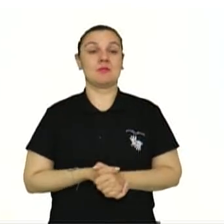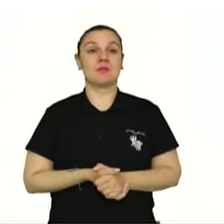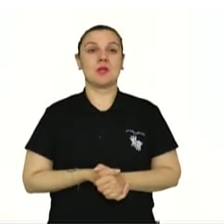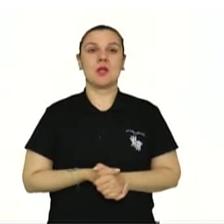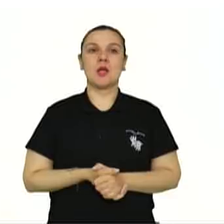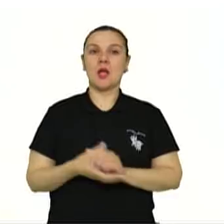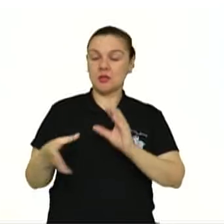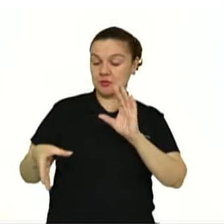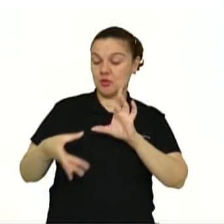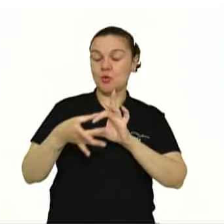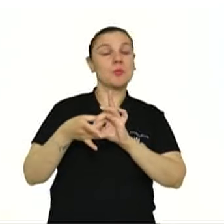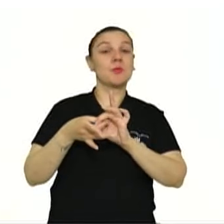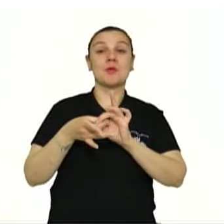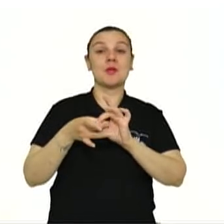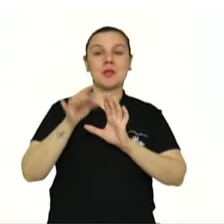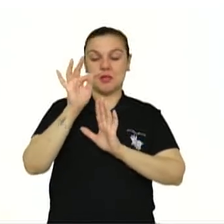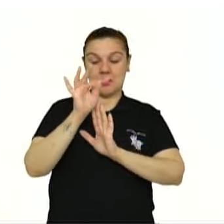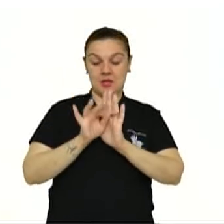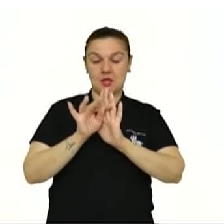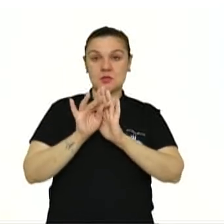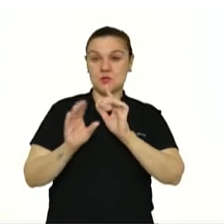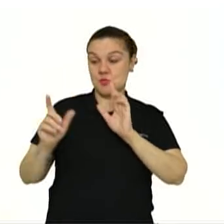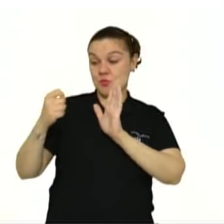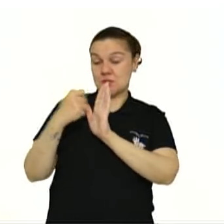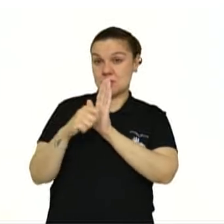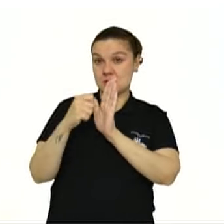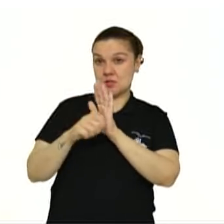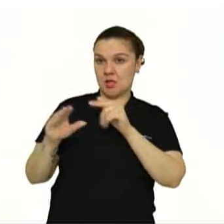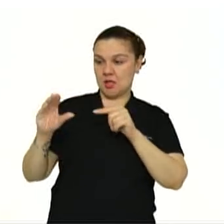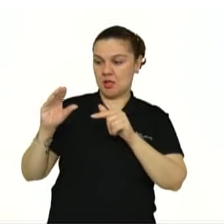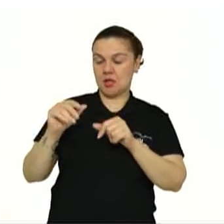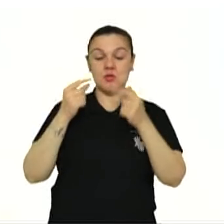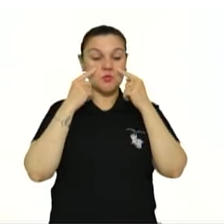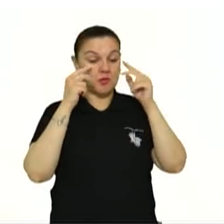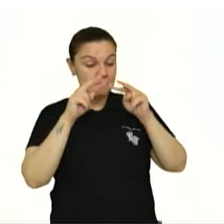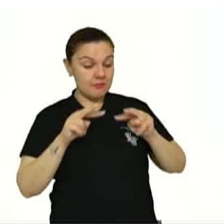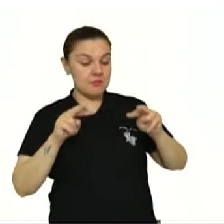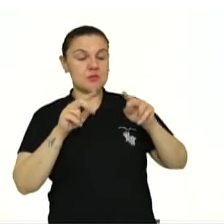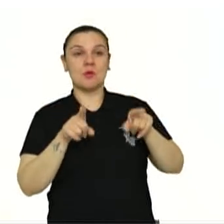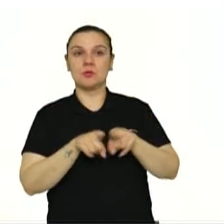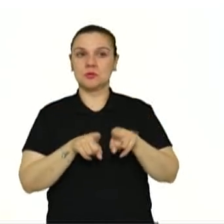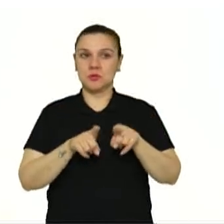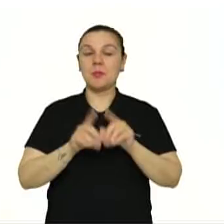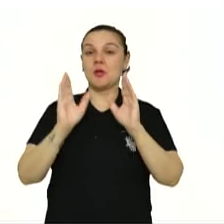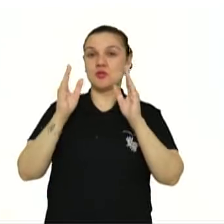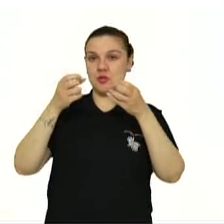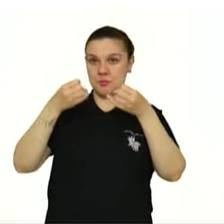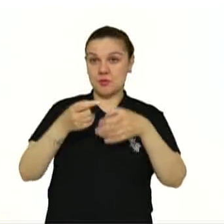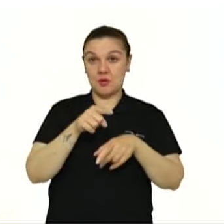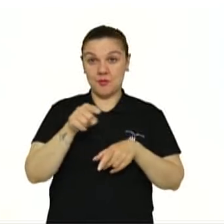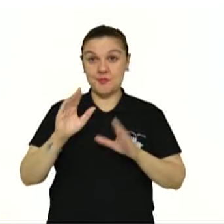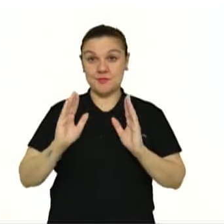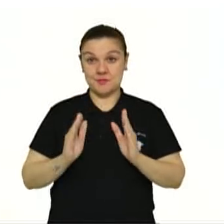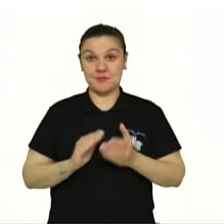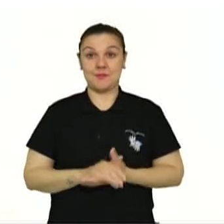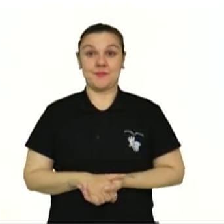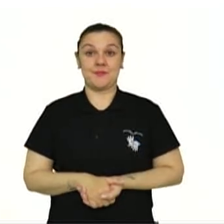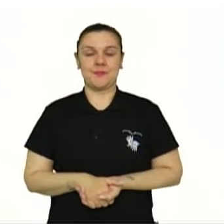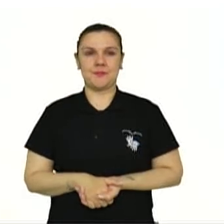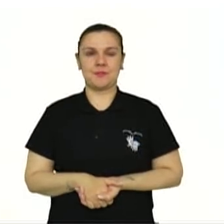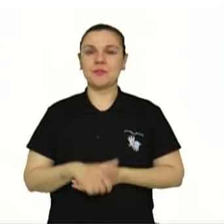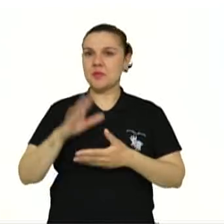tirinha, ele combina o quê? Textos verbais com textos visuais. O professor já comentou um pouquinho sobre isso.